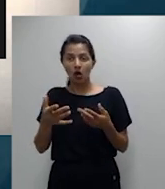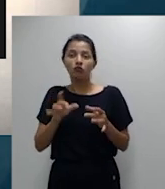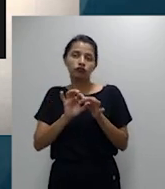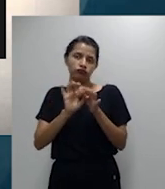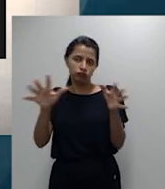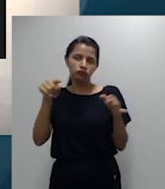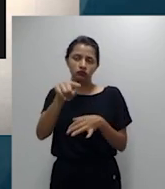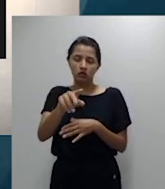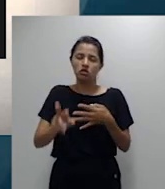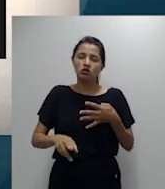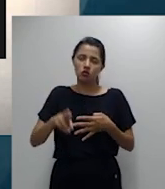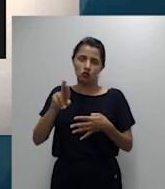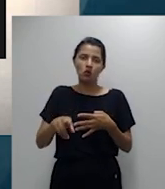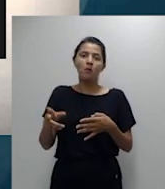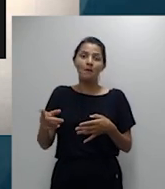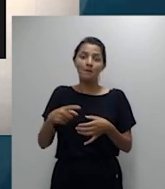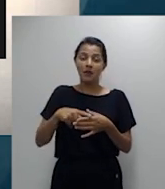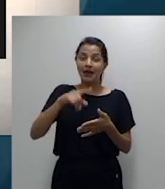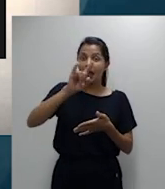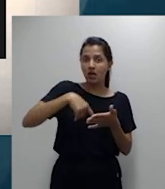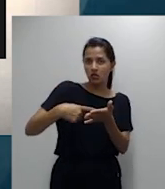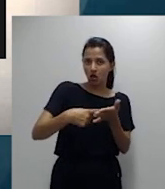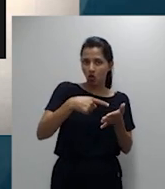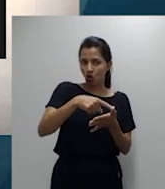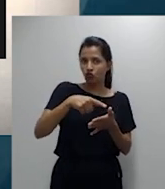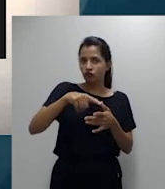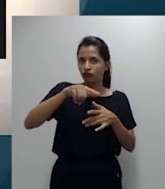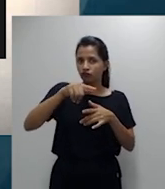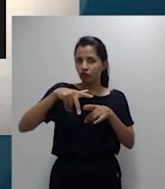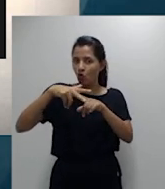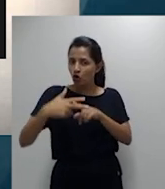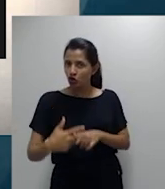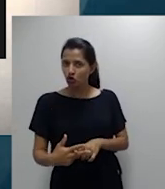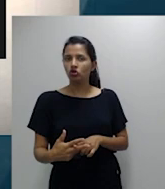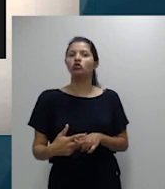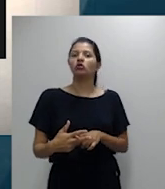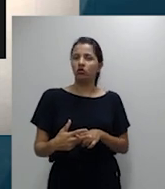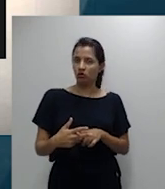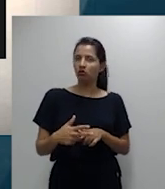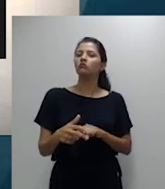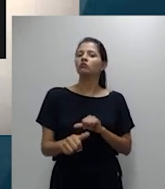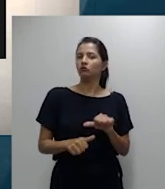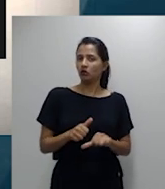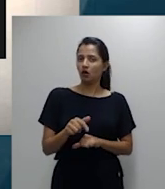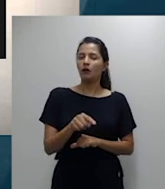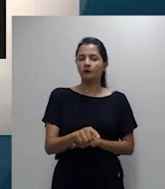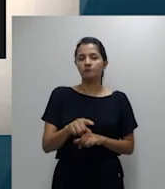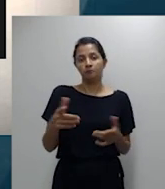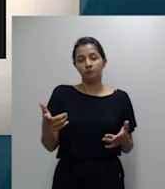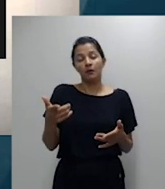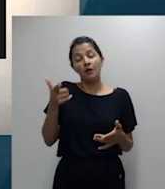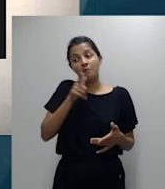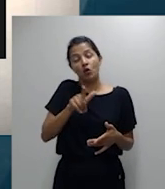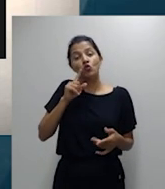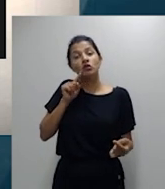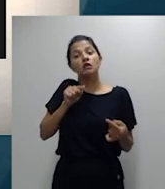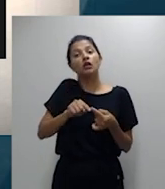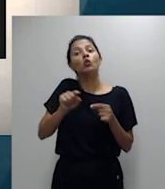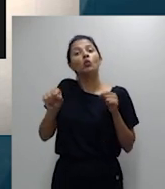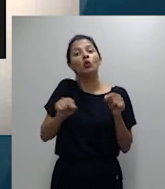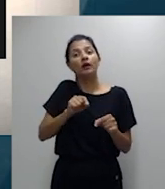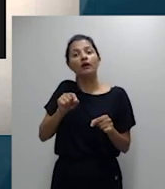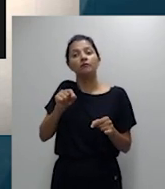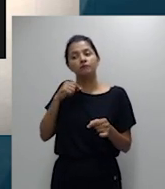para reformar o acórdão Regional recolhido parcialmente né assim e reconheceu o direito à revisão